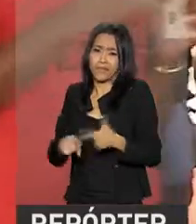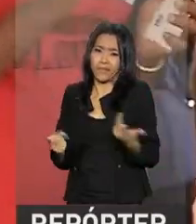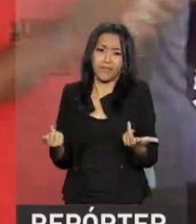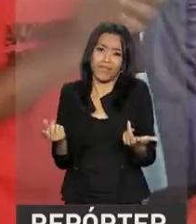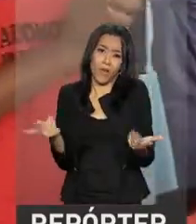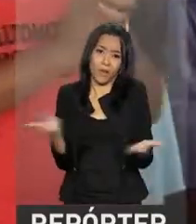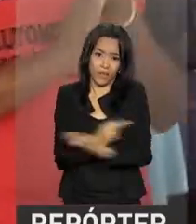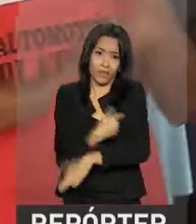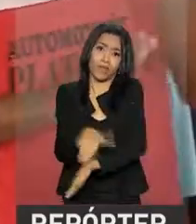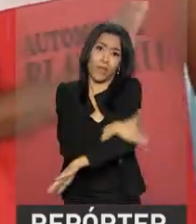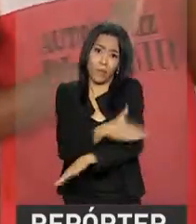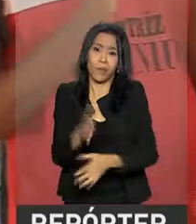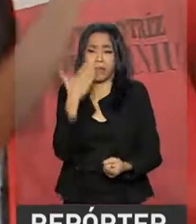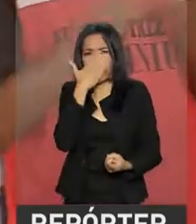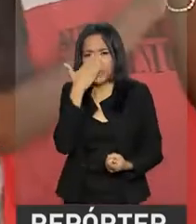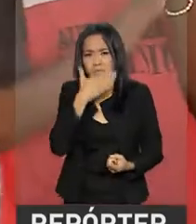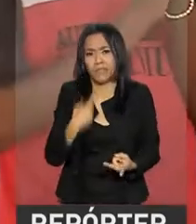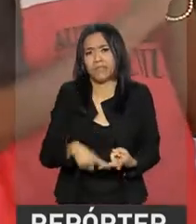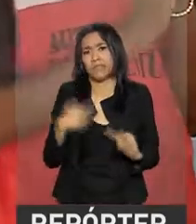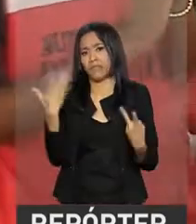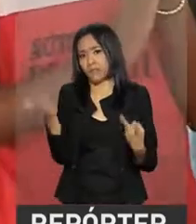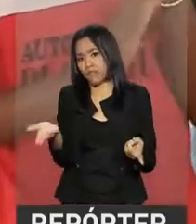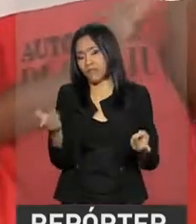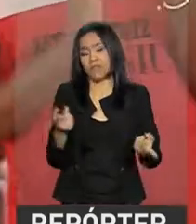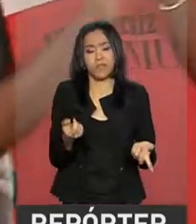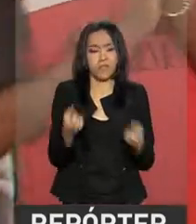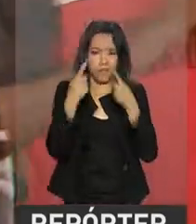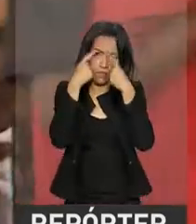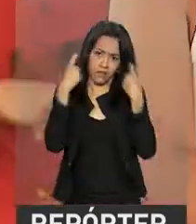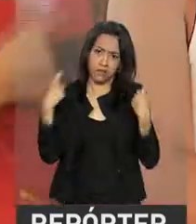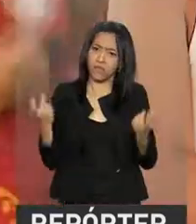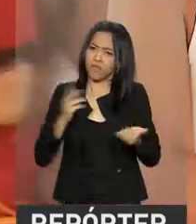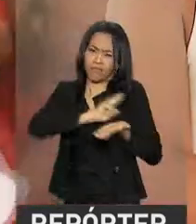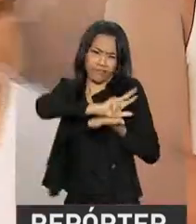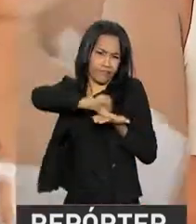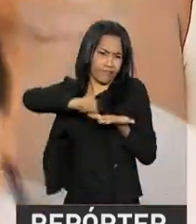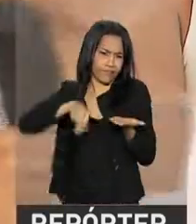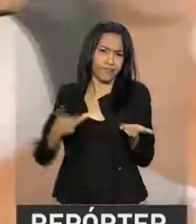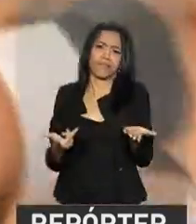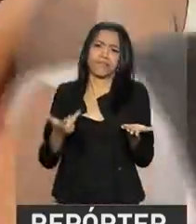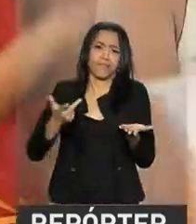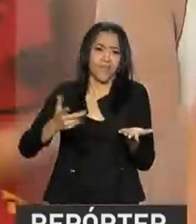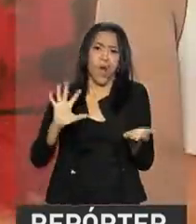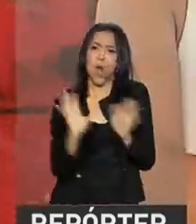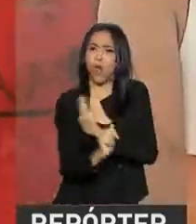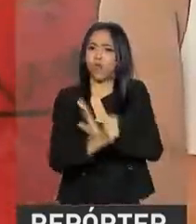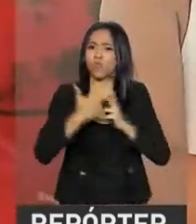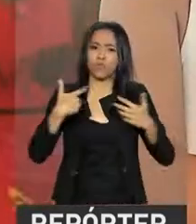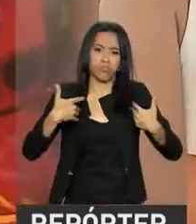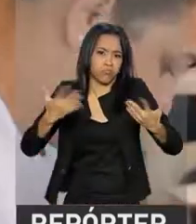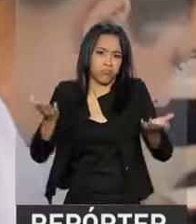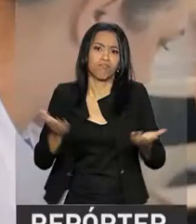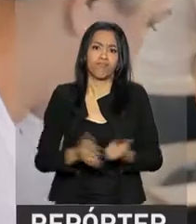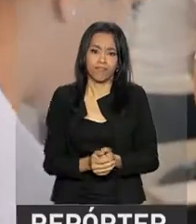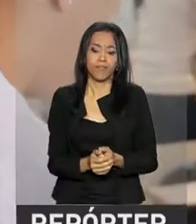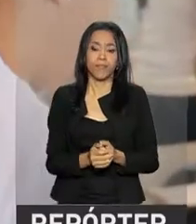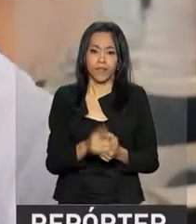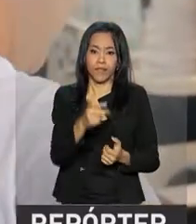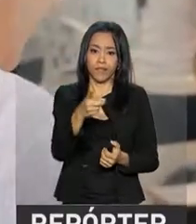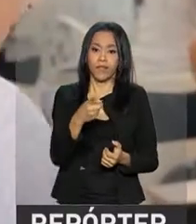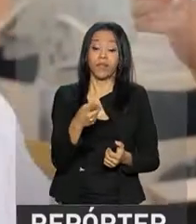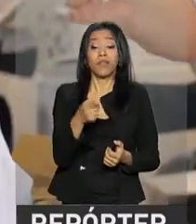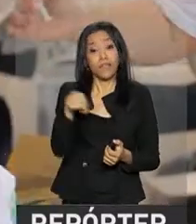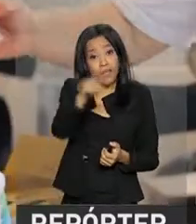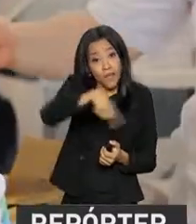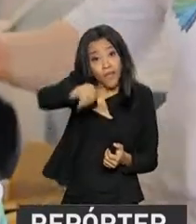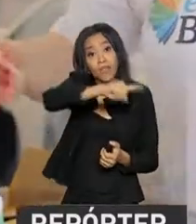rua, prostituição, ilícito, de todas as ordens, furto, roubo, ou que eles não,